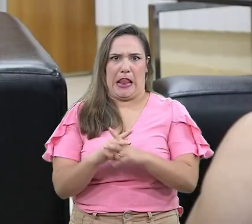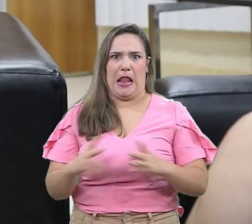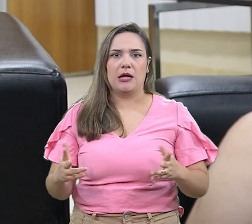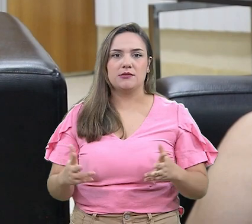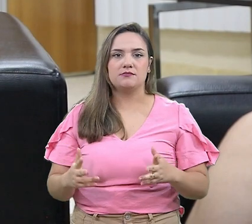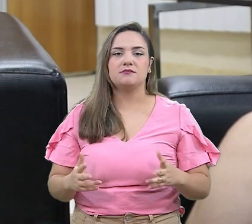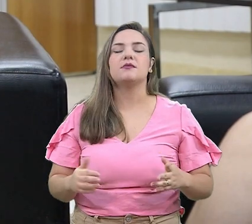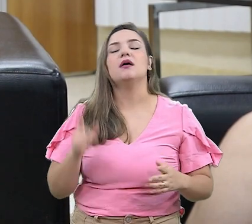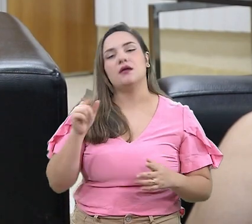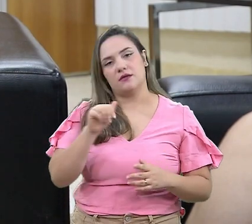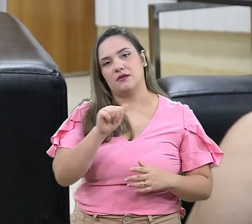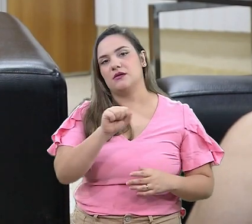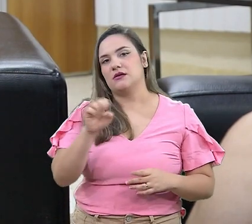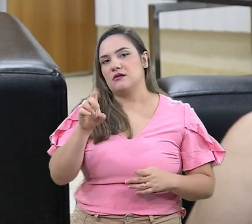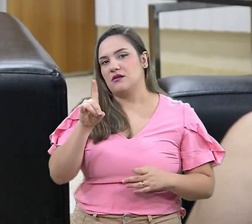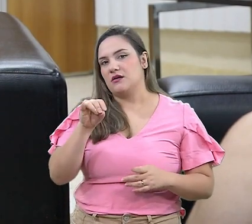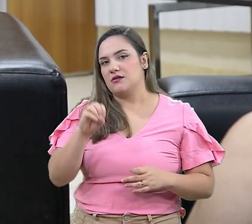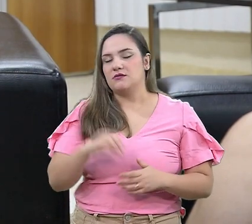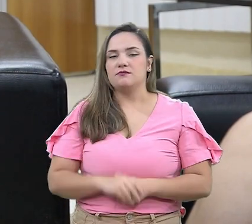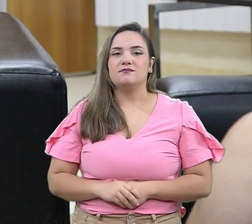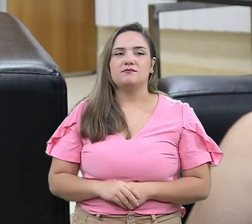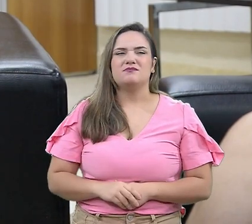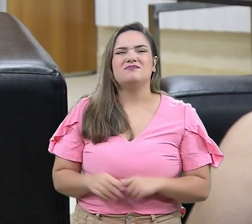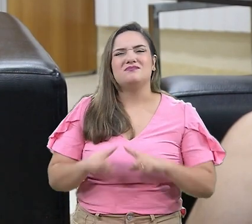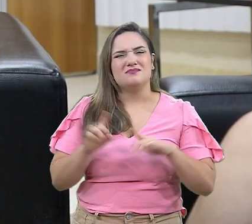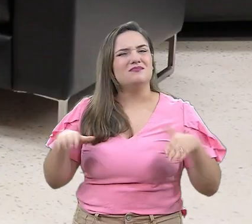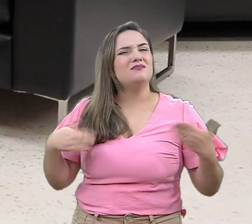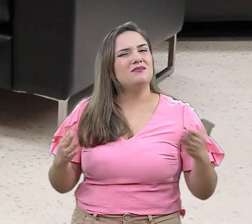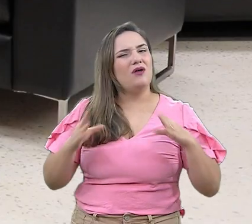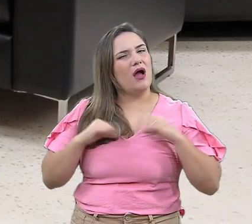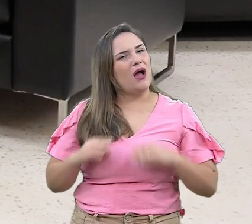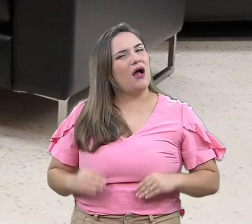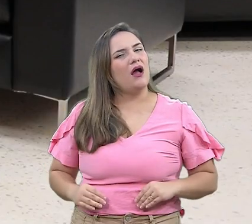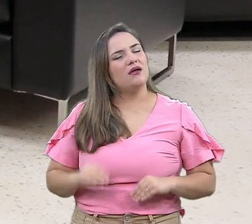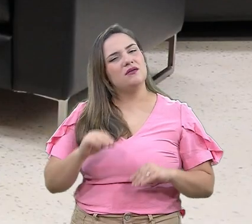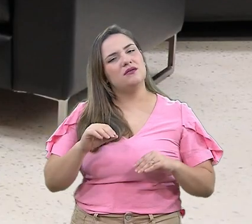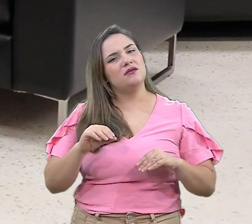qual é o tipo de assédio moral mais frequente?